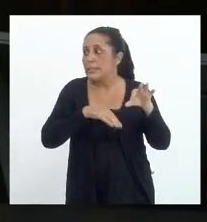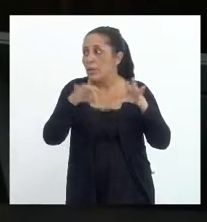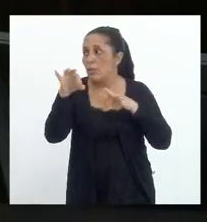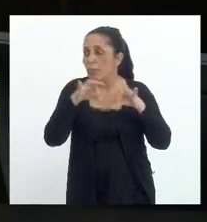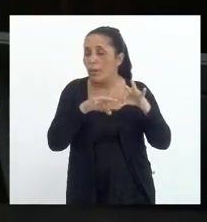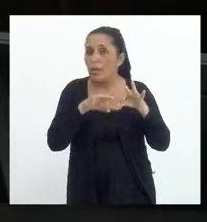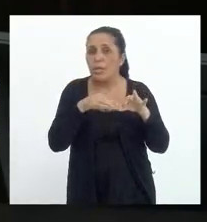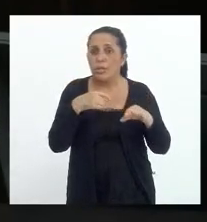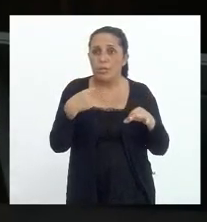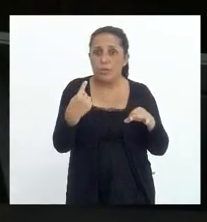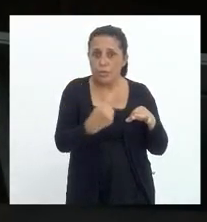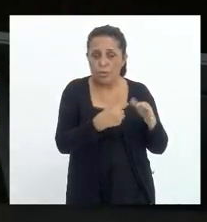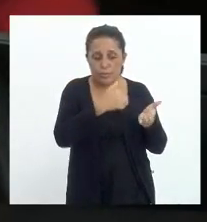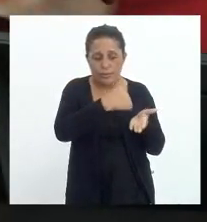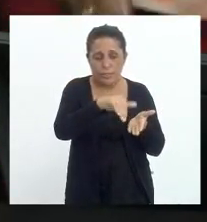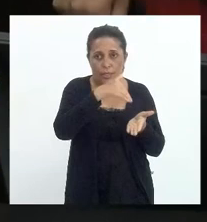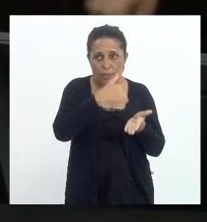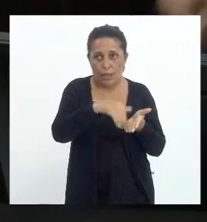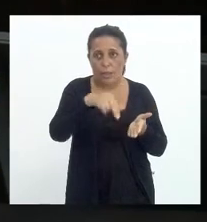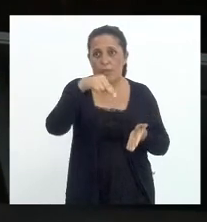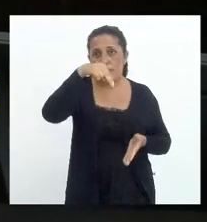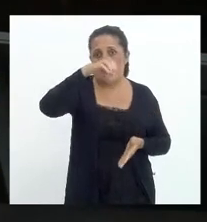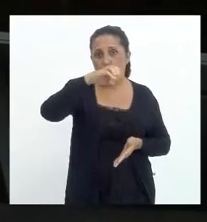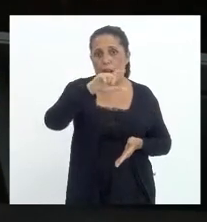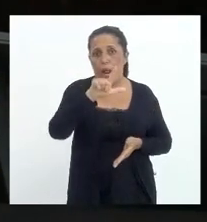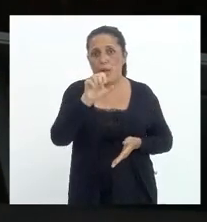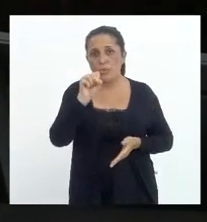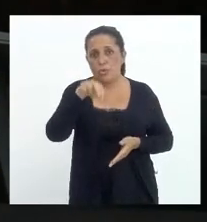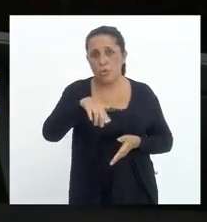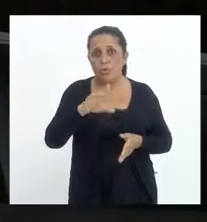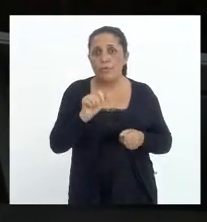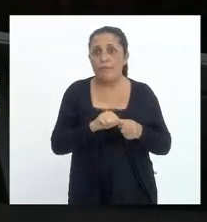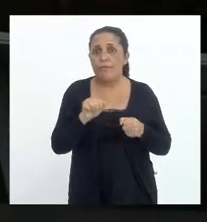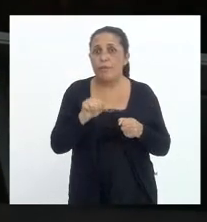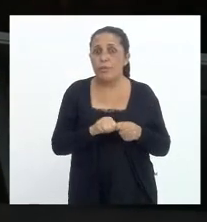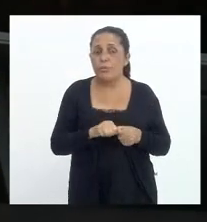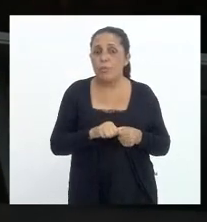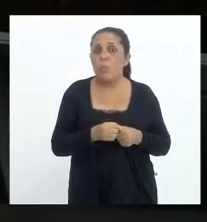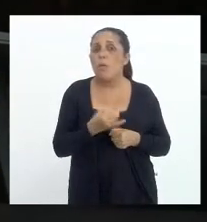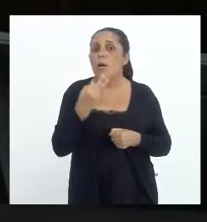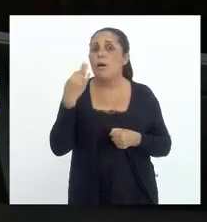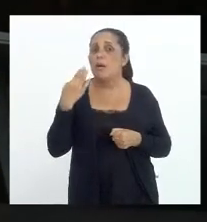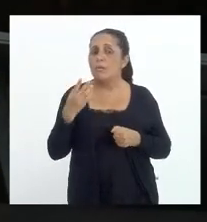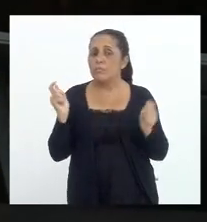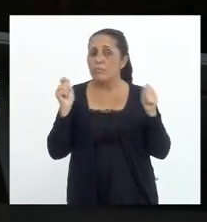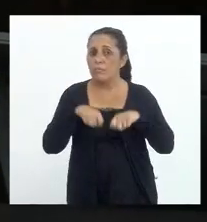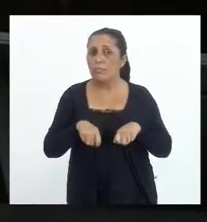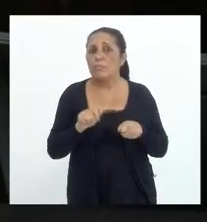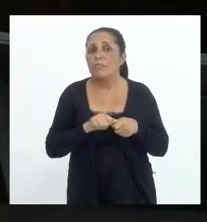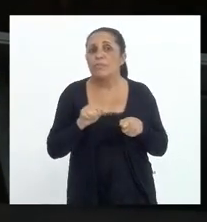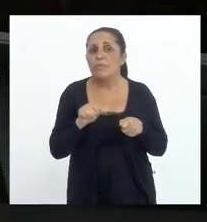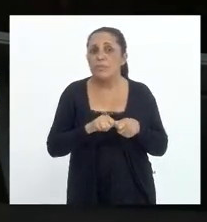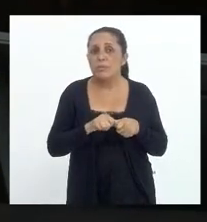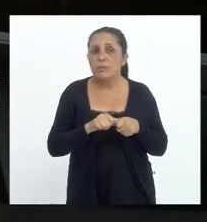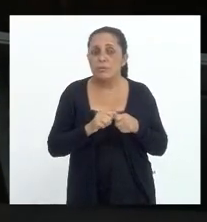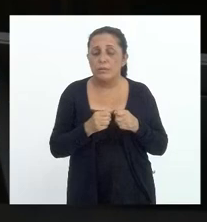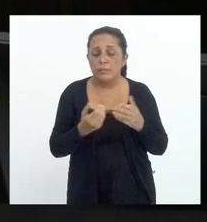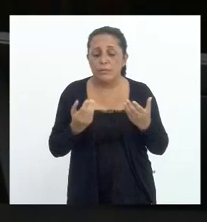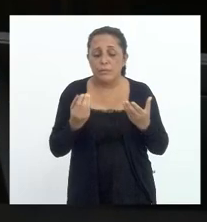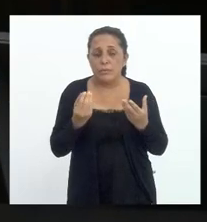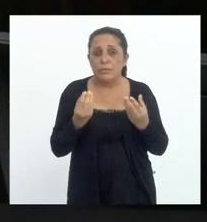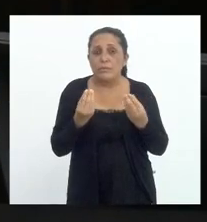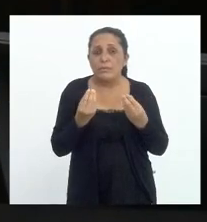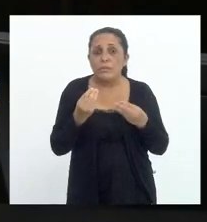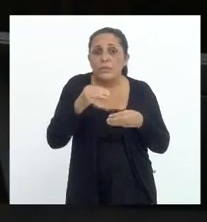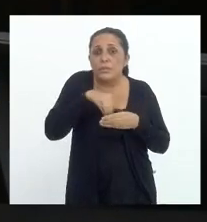o secretário Nelson temos feito é o quanto a gente consegue fazer desde que caiba dentro daquilo que é permitido do